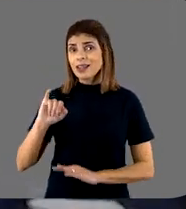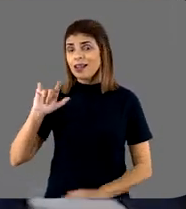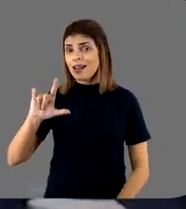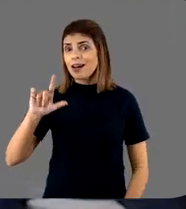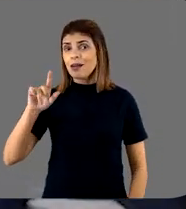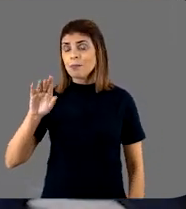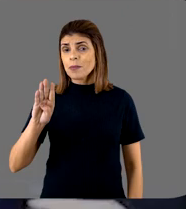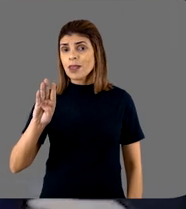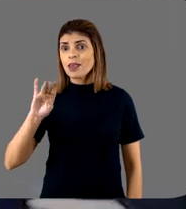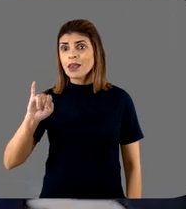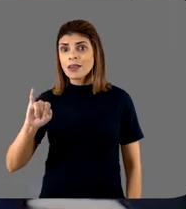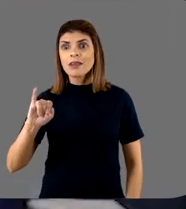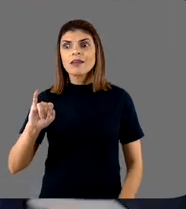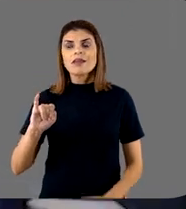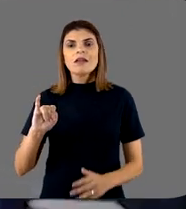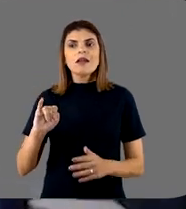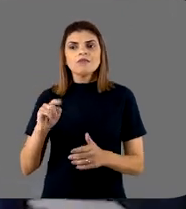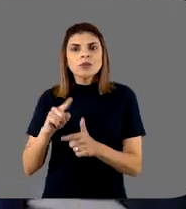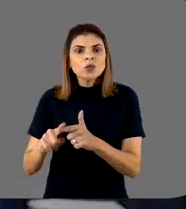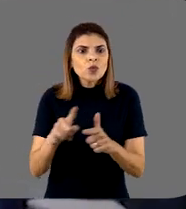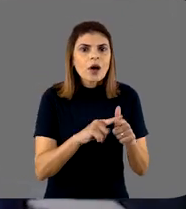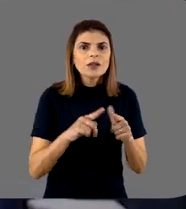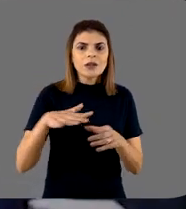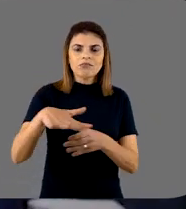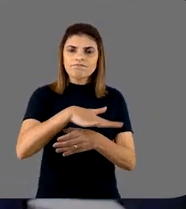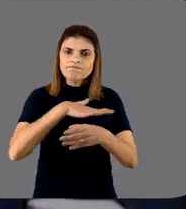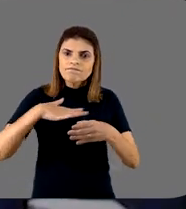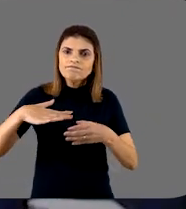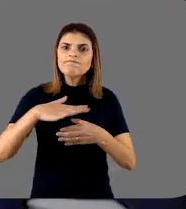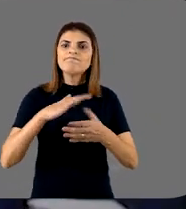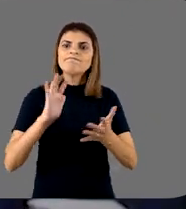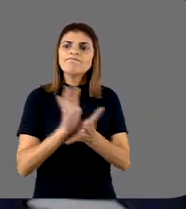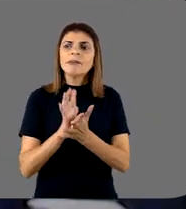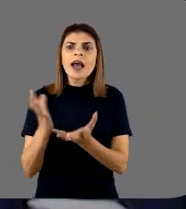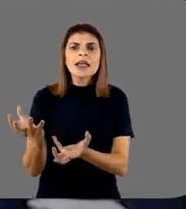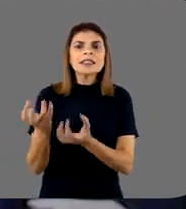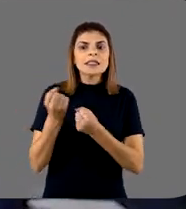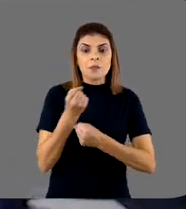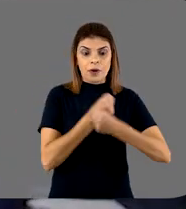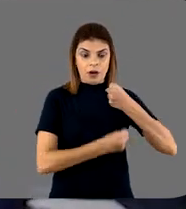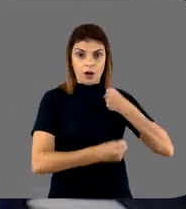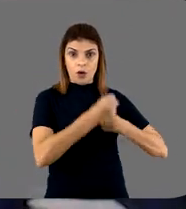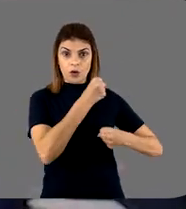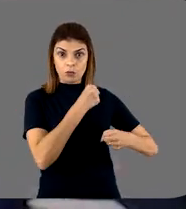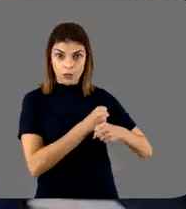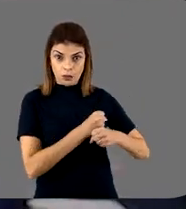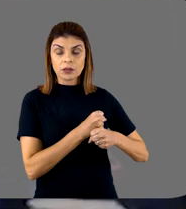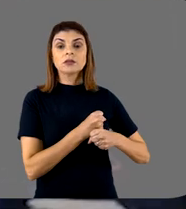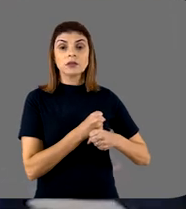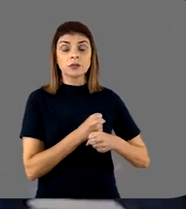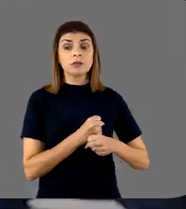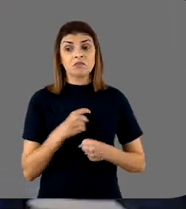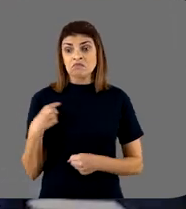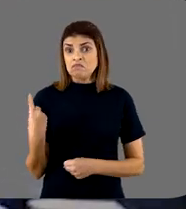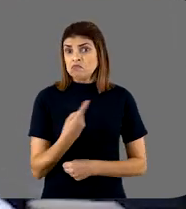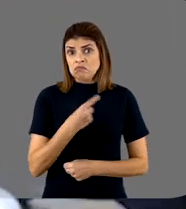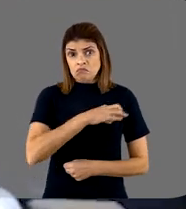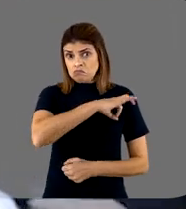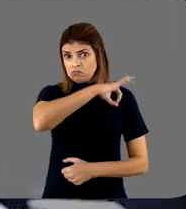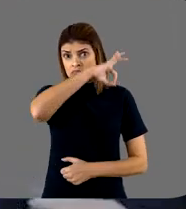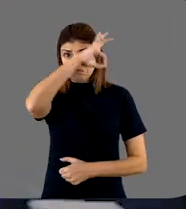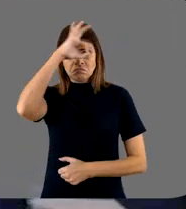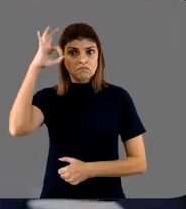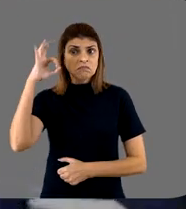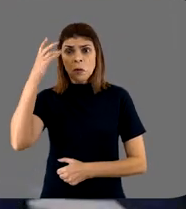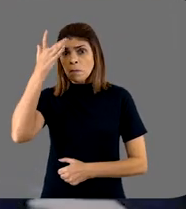as ILPI receberam a partir aí do início do ano passado, né? Até então a